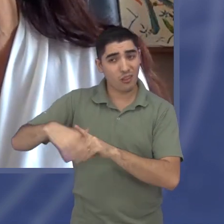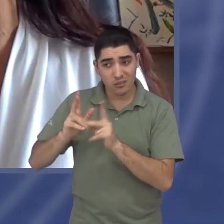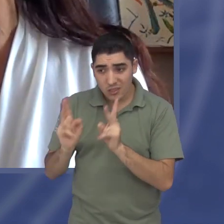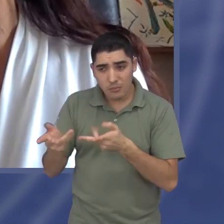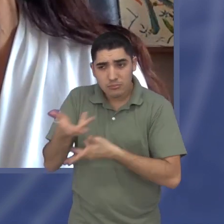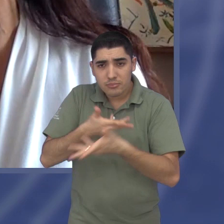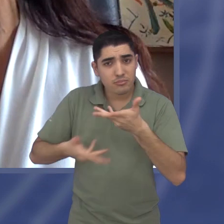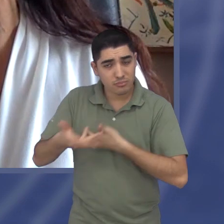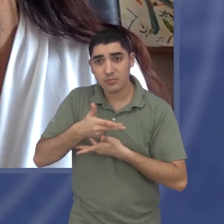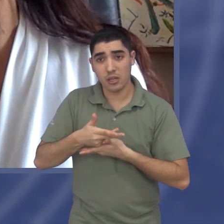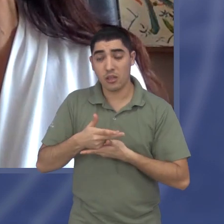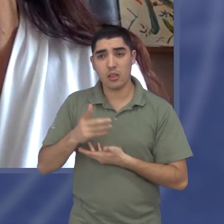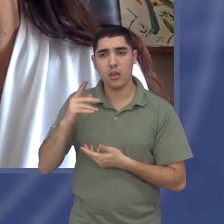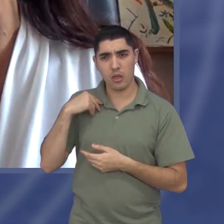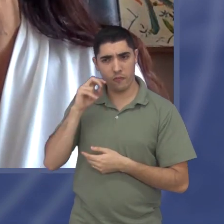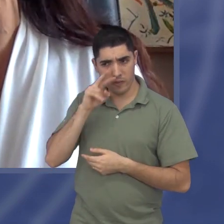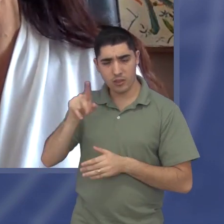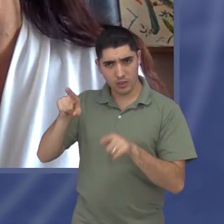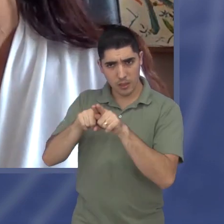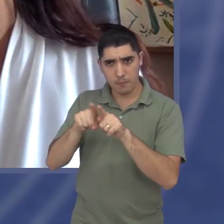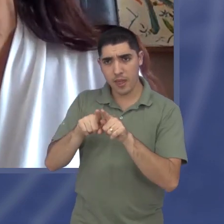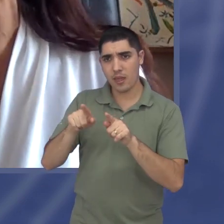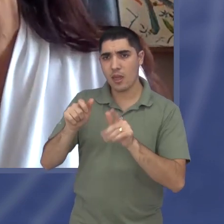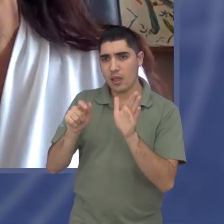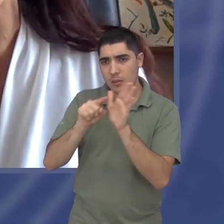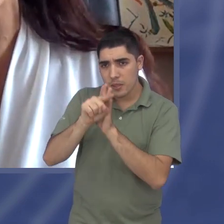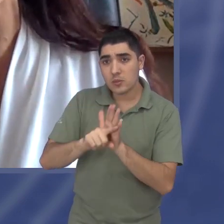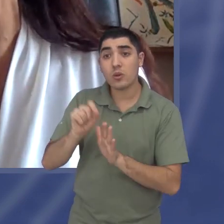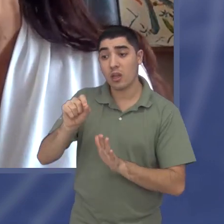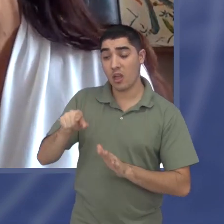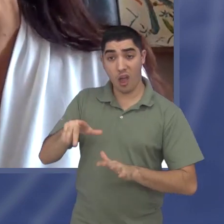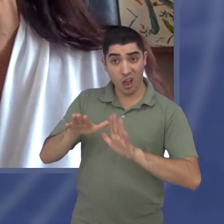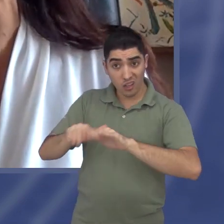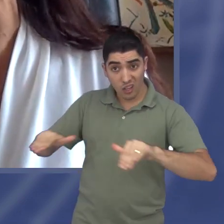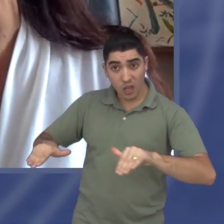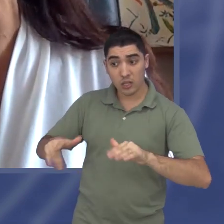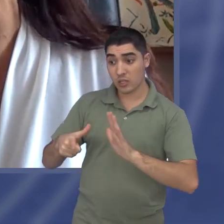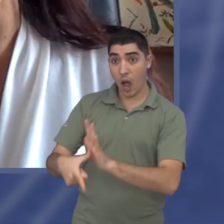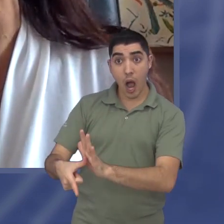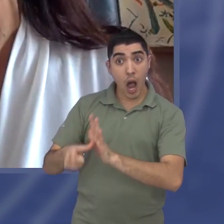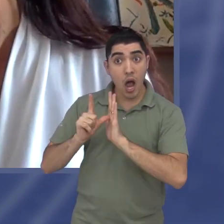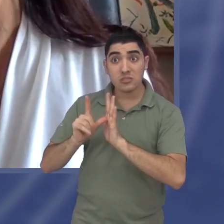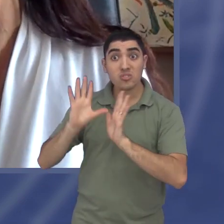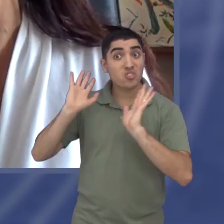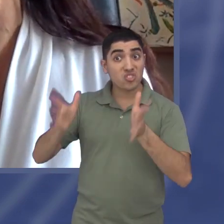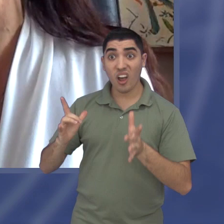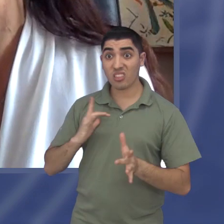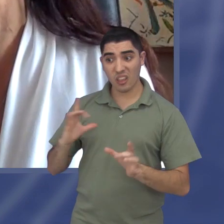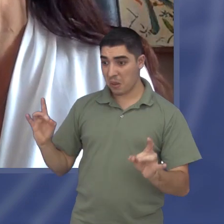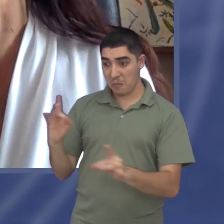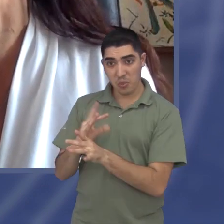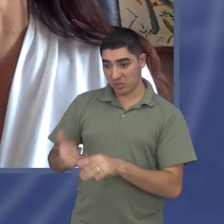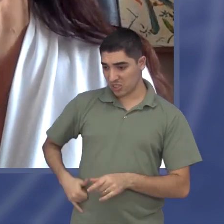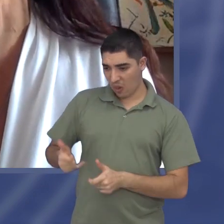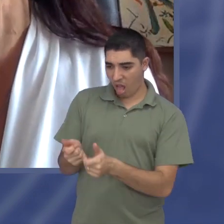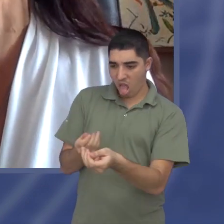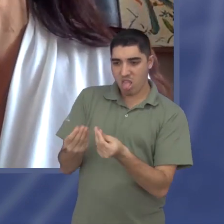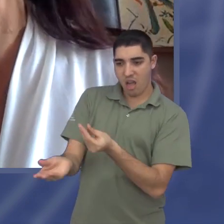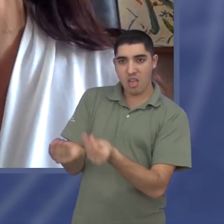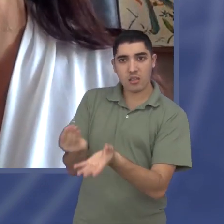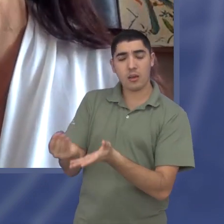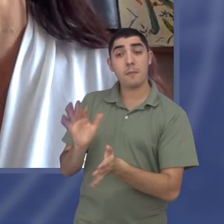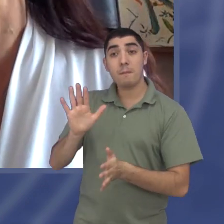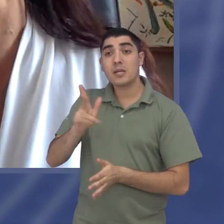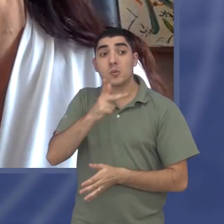uma reportagem como as crianças, cada vez mais cedo, estão com acesso à internet, estão com acesso ao celular. E a importância dos pais colocarem um